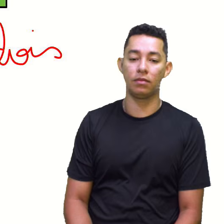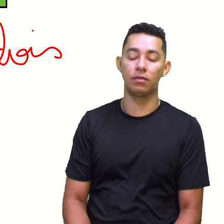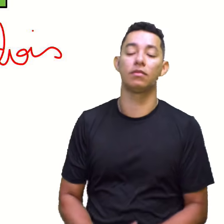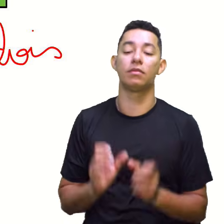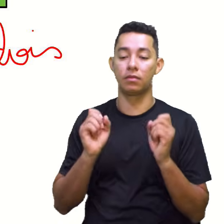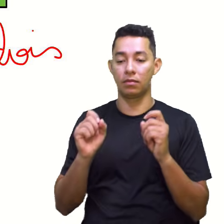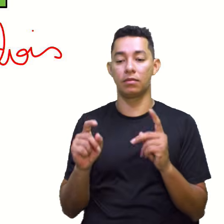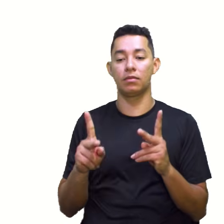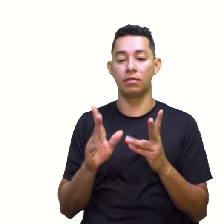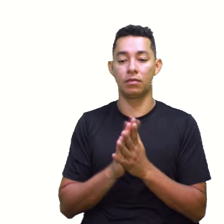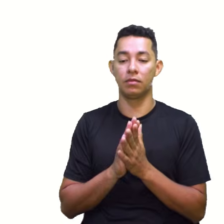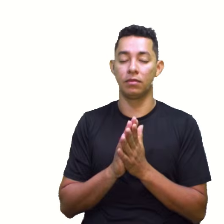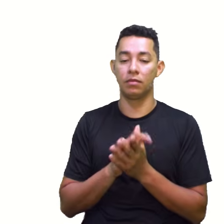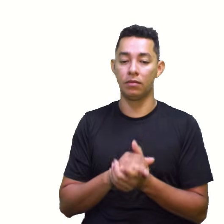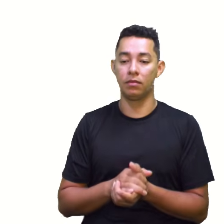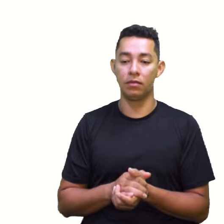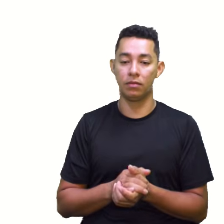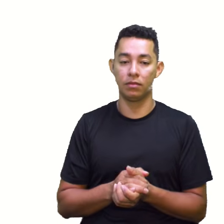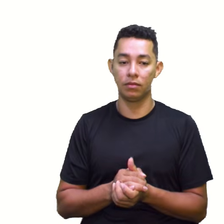Beleza.